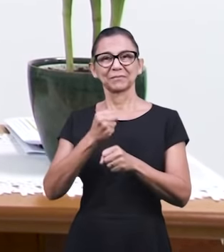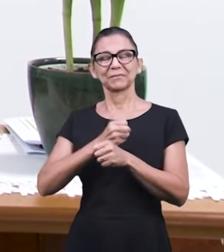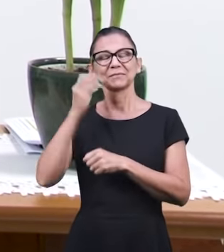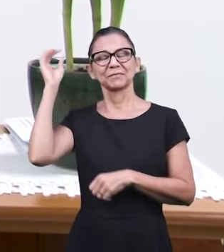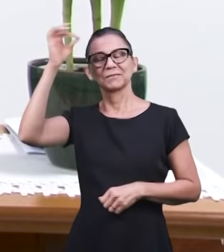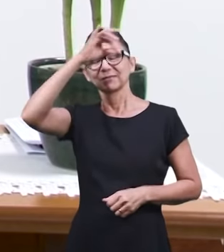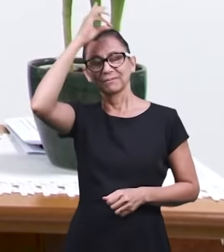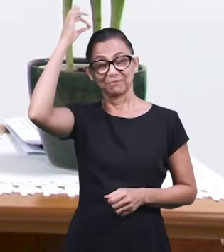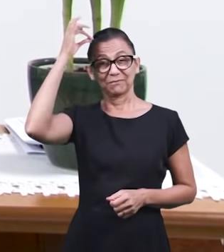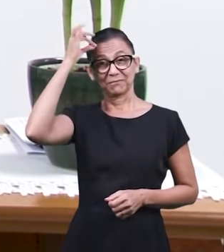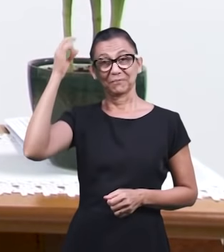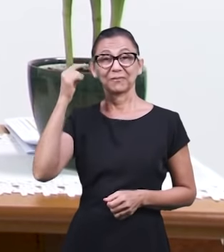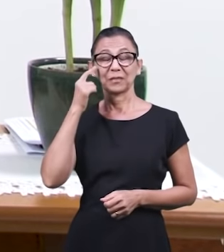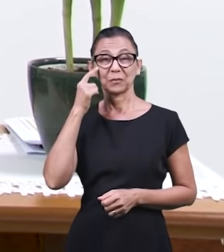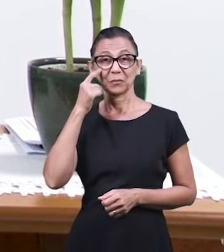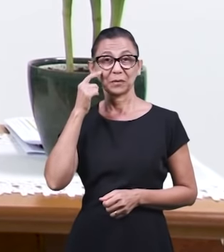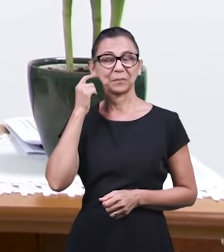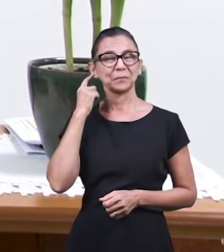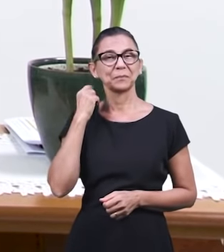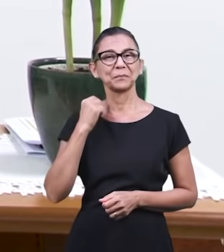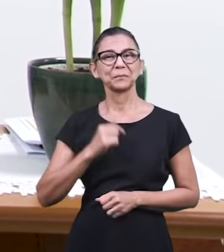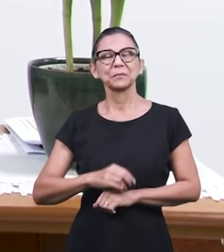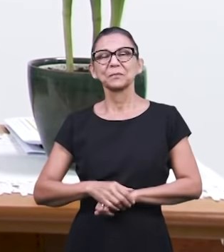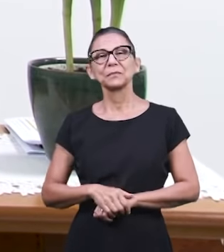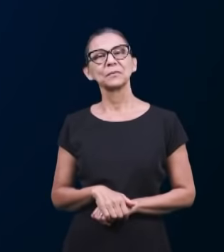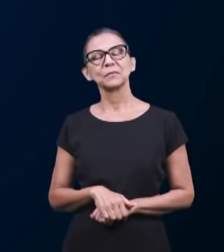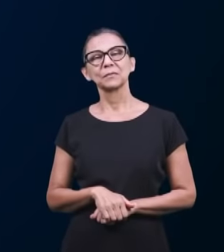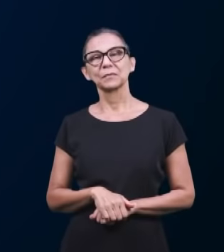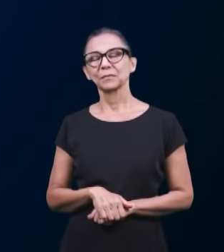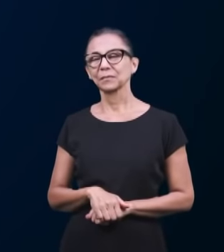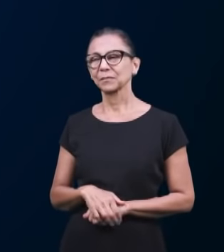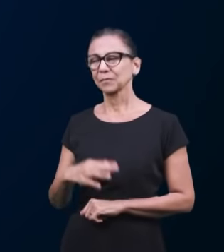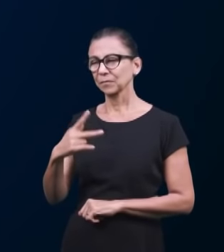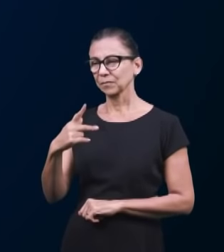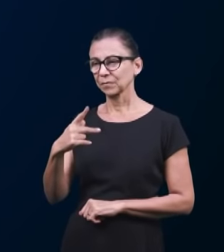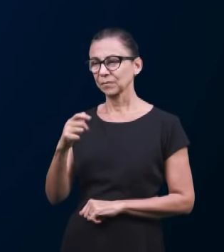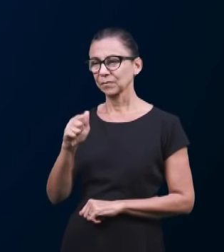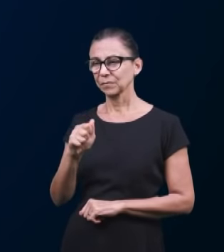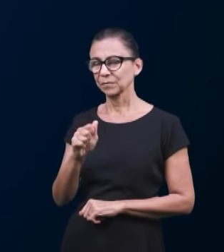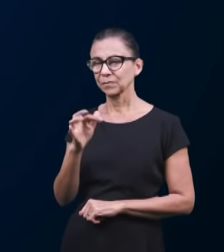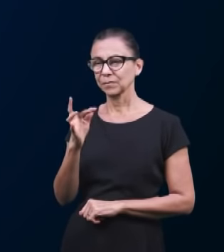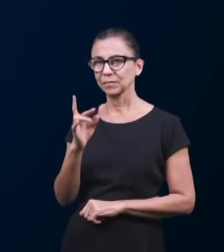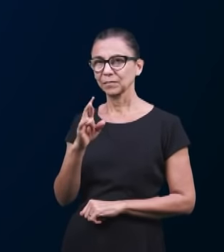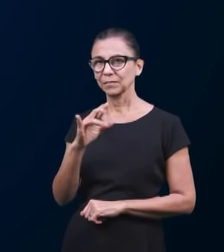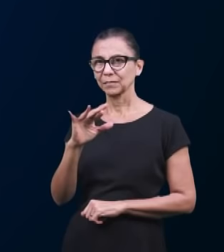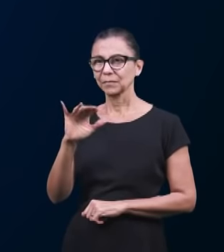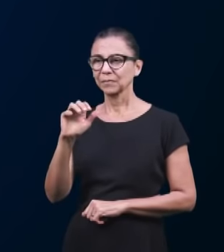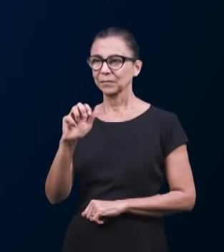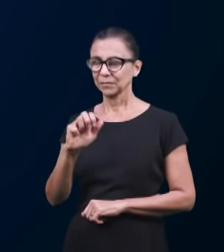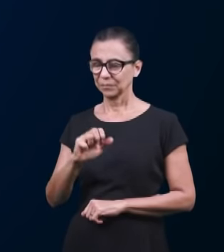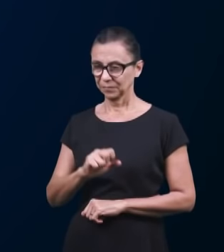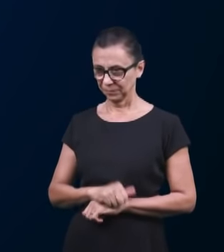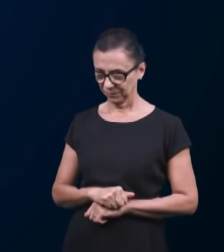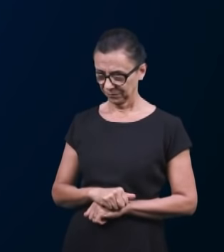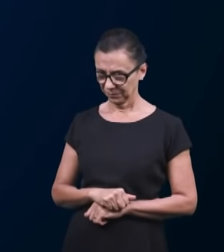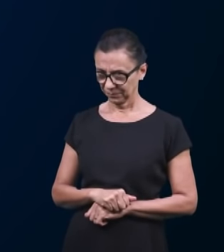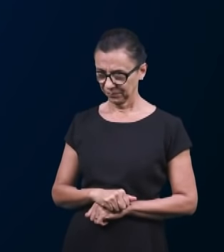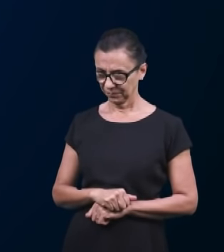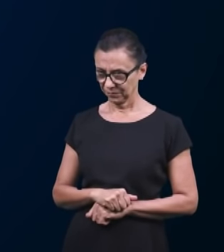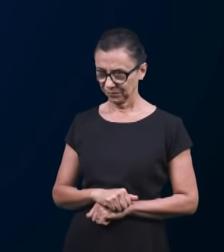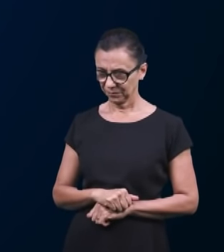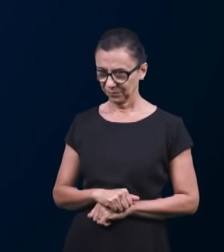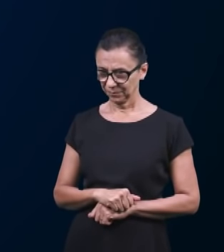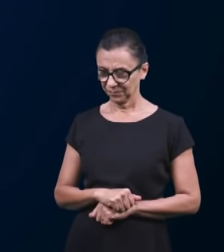Santo. Vamos ouvir cada um deles agora com toda a atenção. Patrícia, quem, lendo o